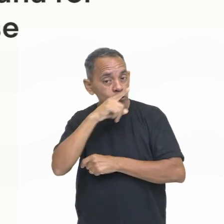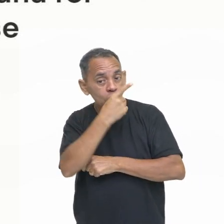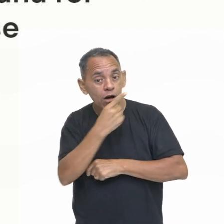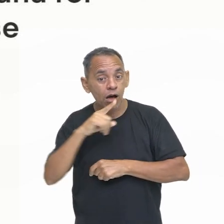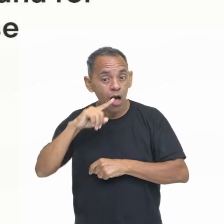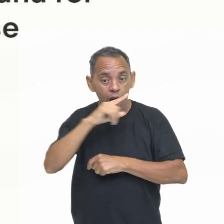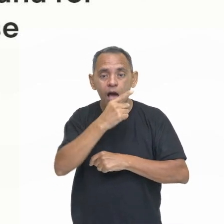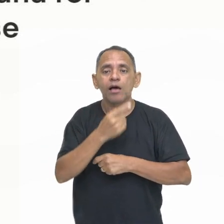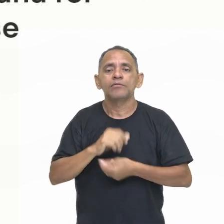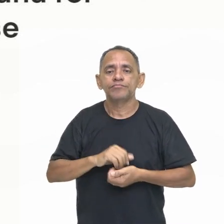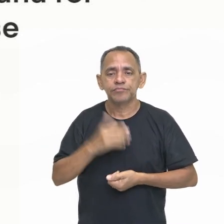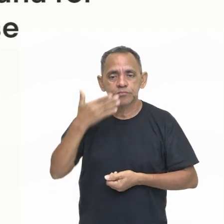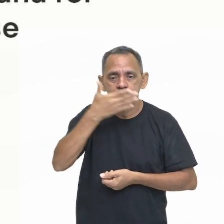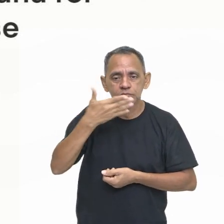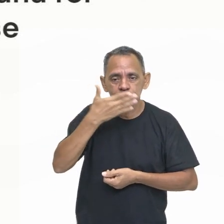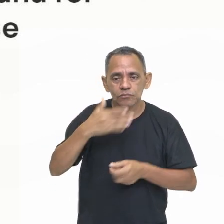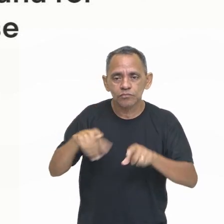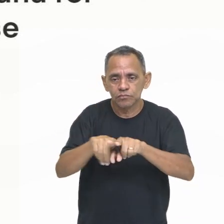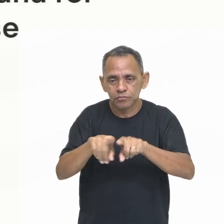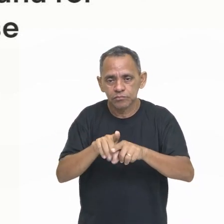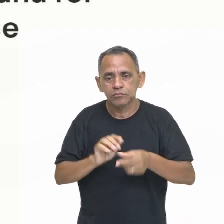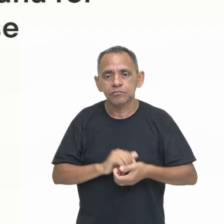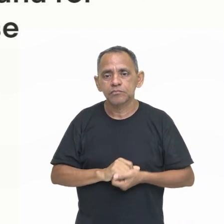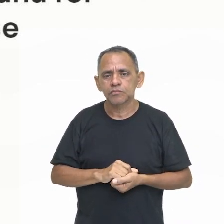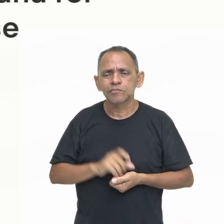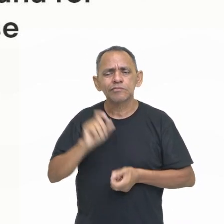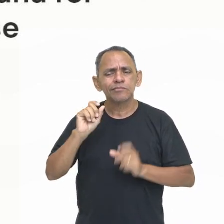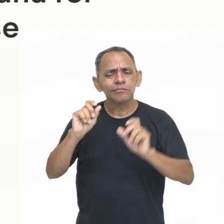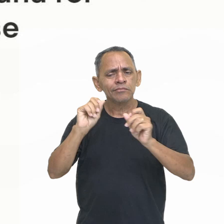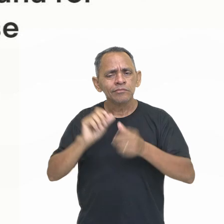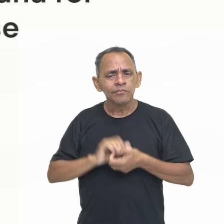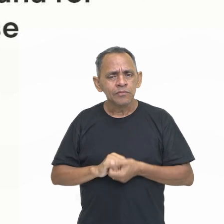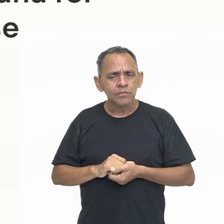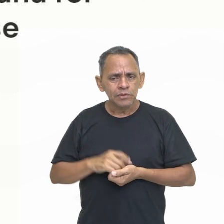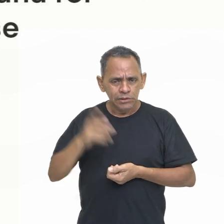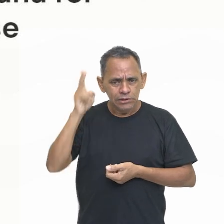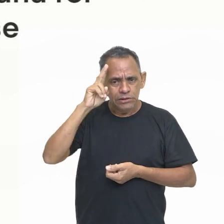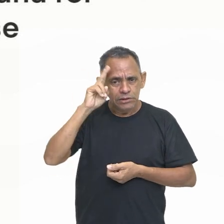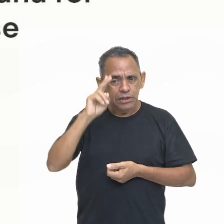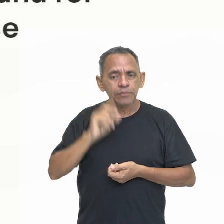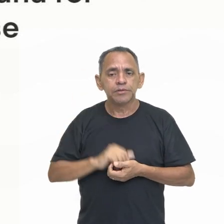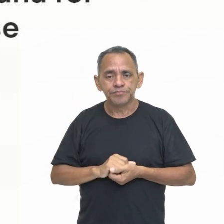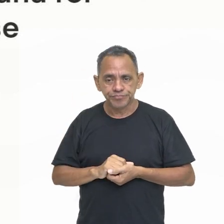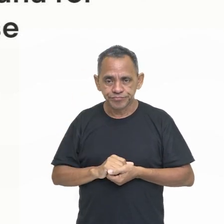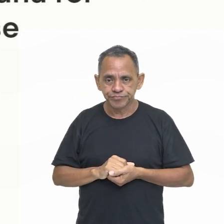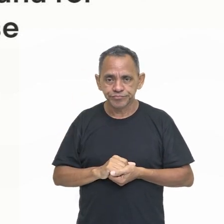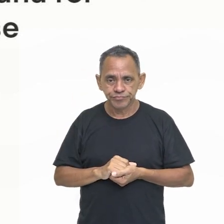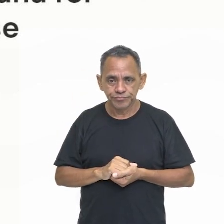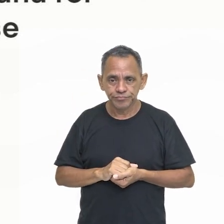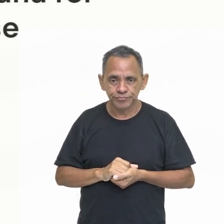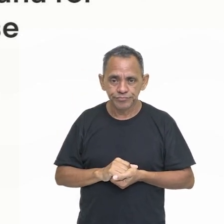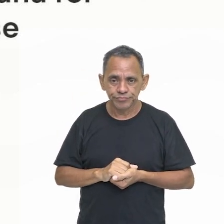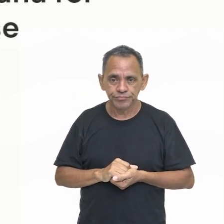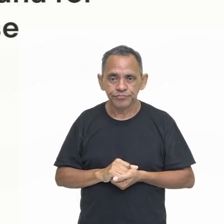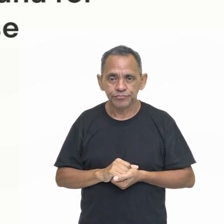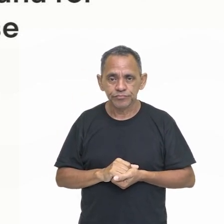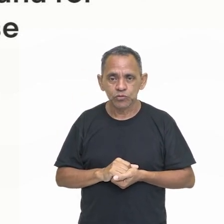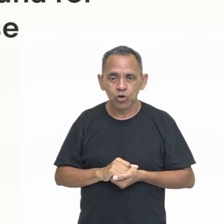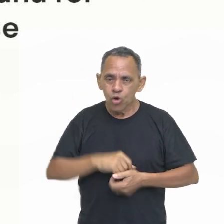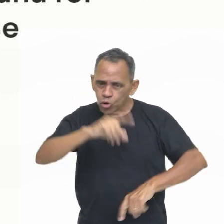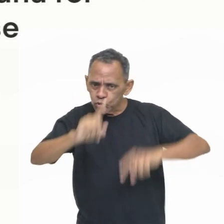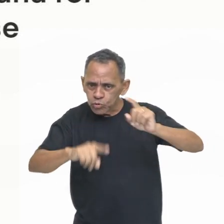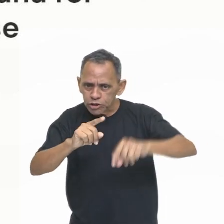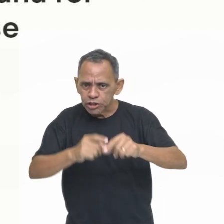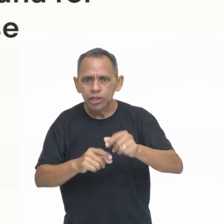mais de açúcar e dos seus derivados, né, das receitas que advêm do açúcar? Então você tem